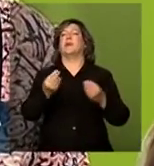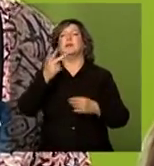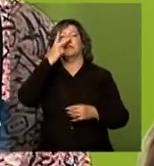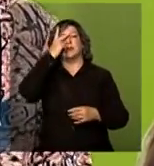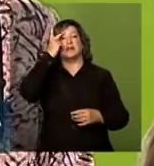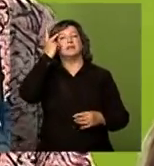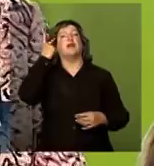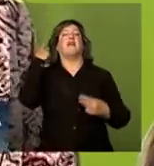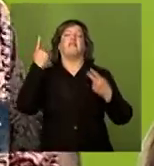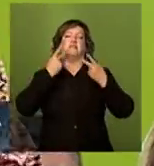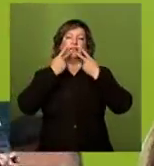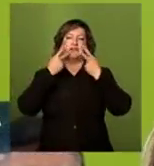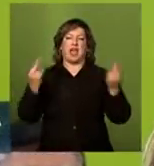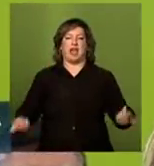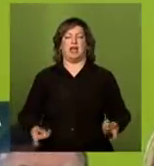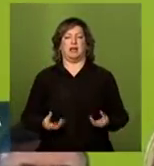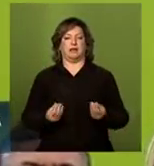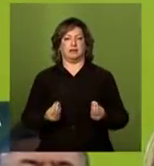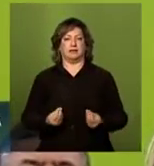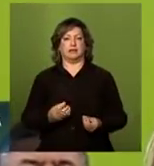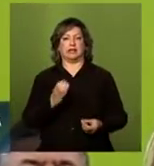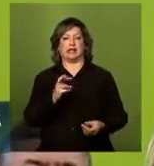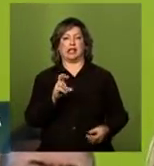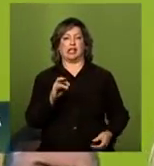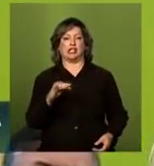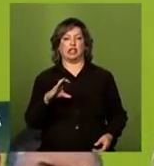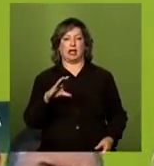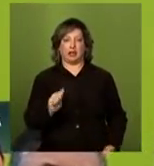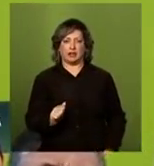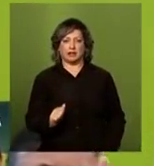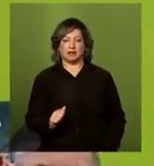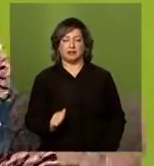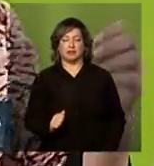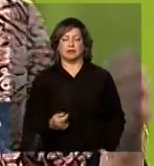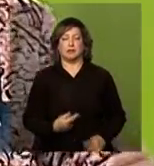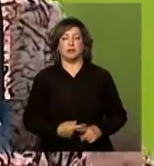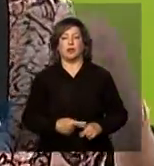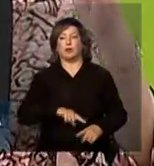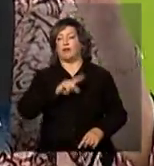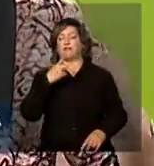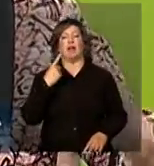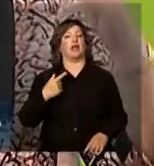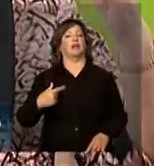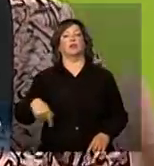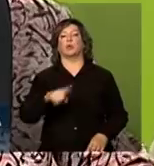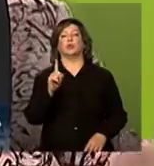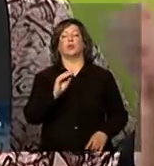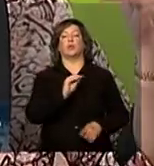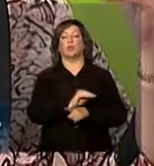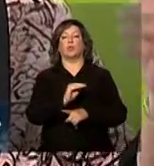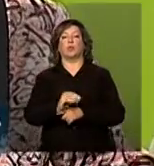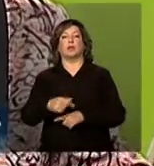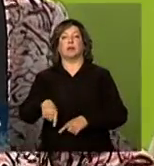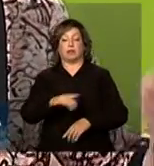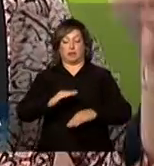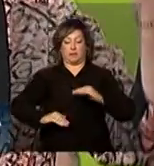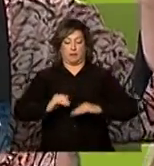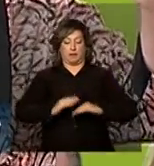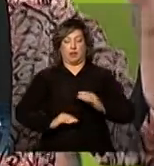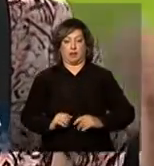ao fato de que não estão cuidando dessa questão da